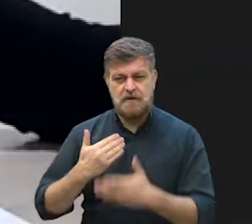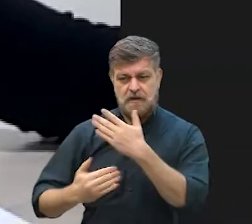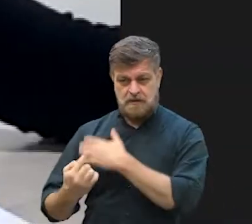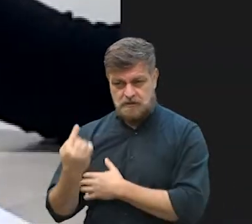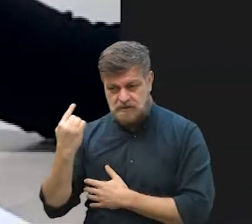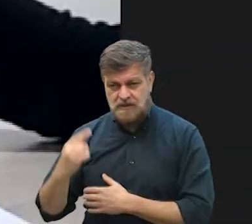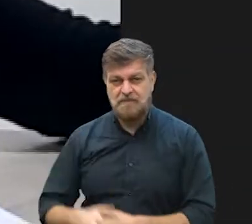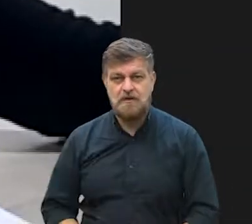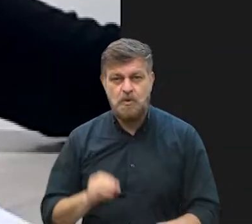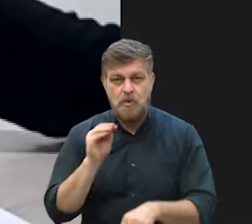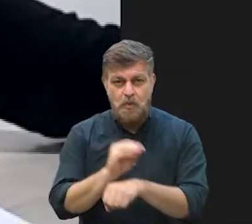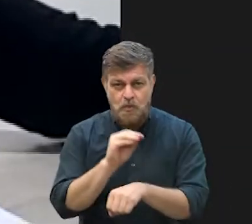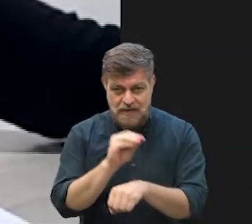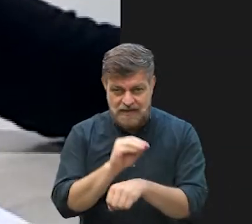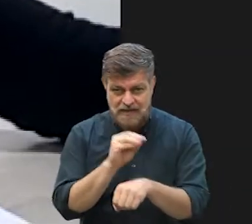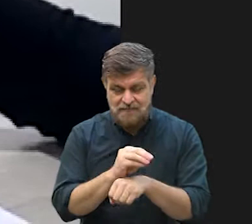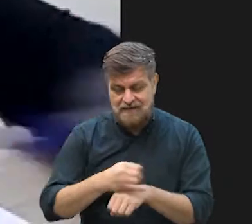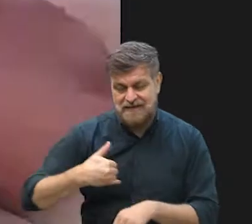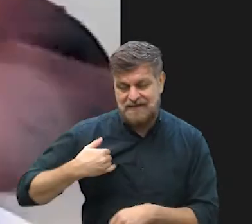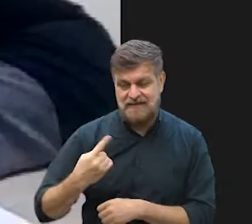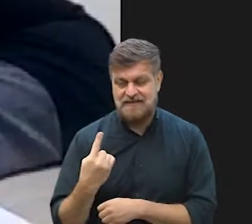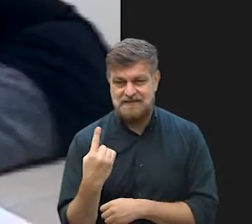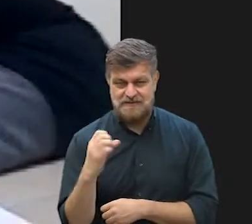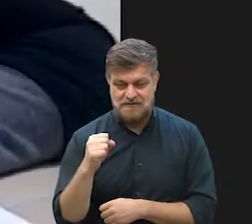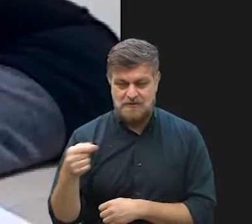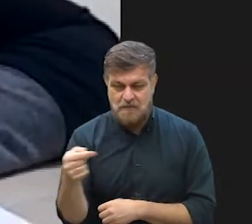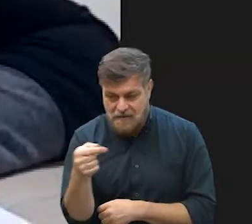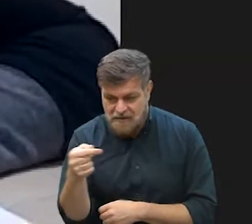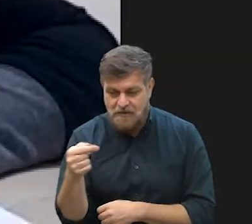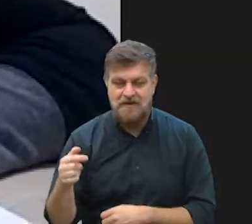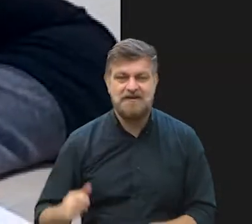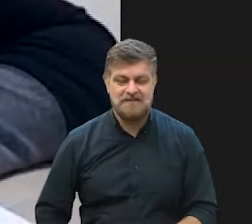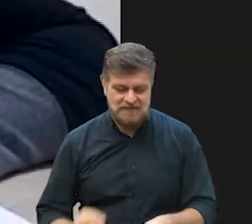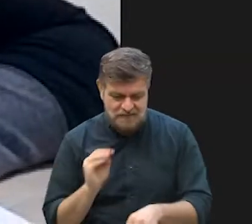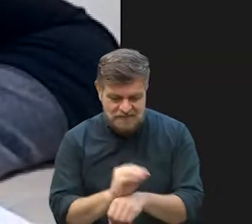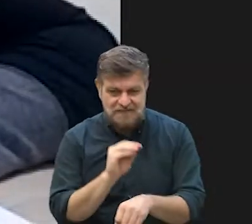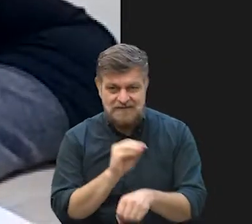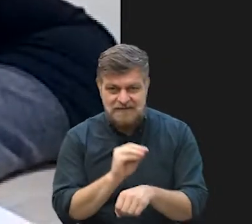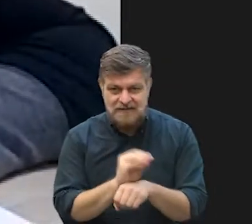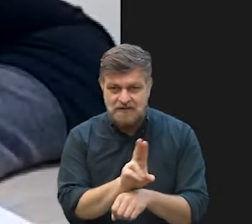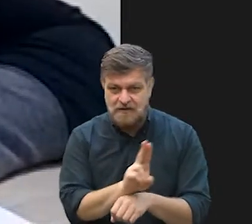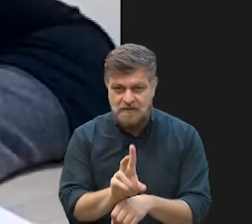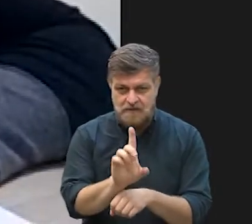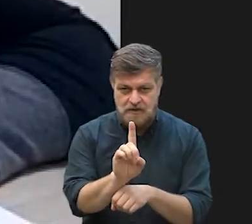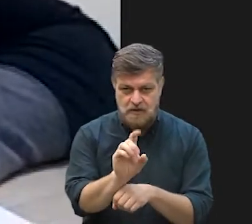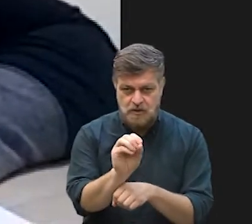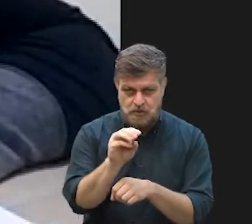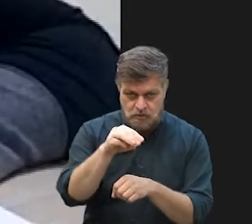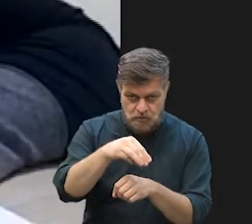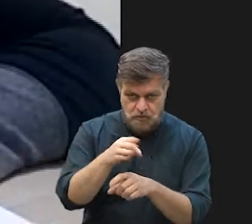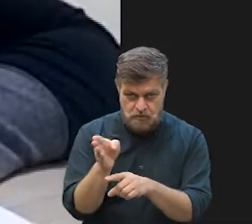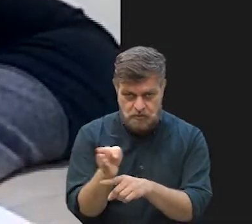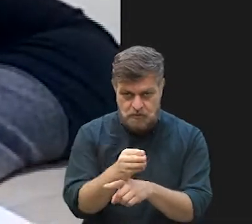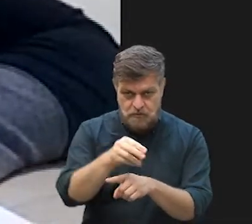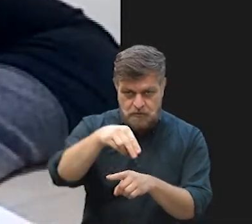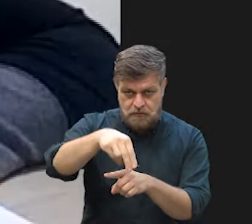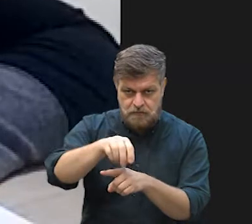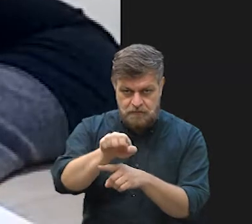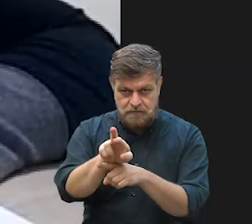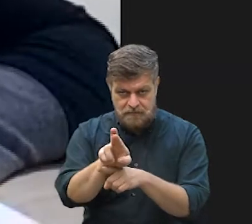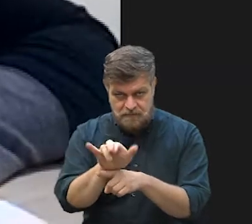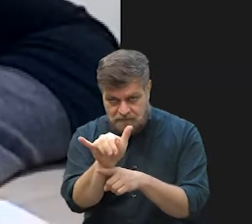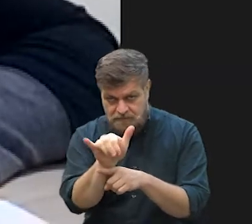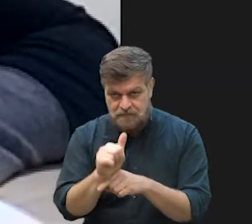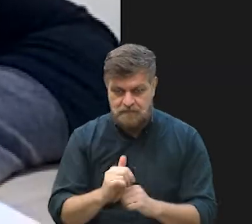de Menores Dom Nery, e aí eles ficavam aqui o dia todo, moravam aqui no